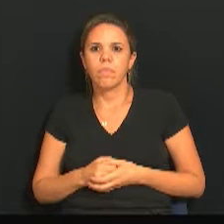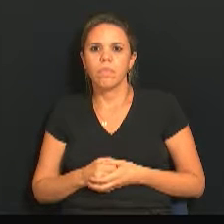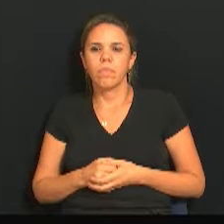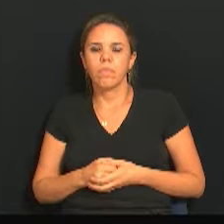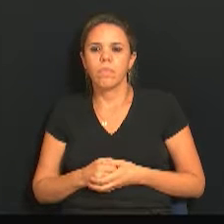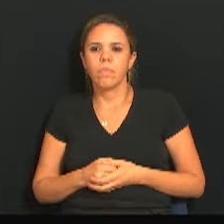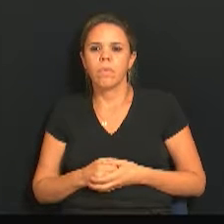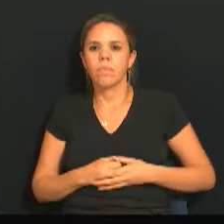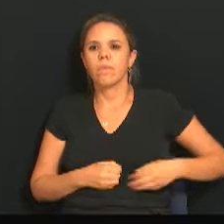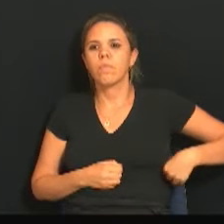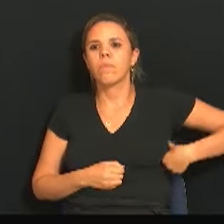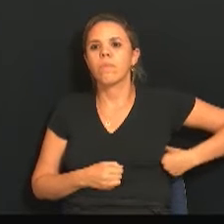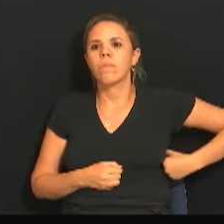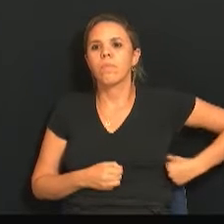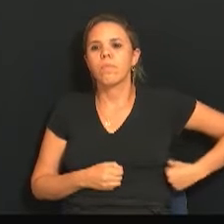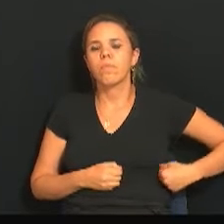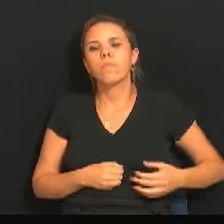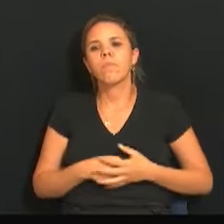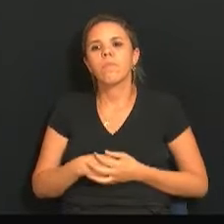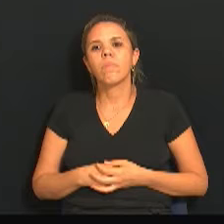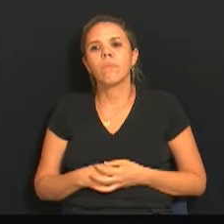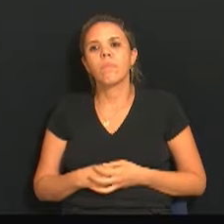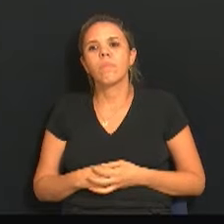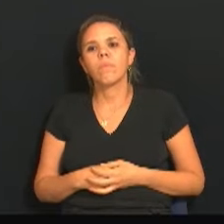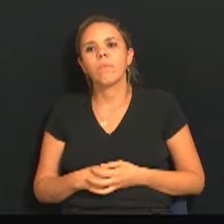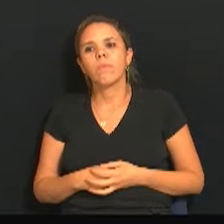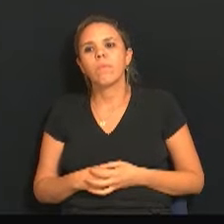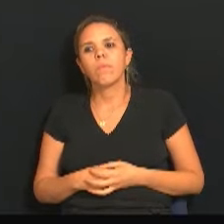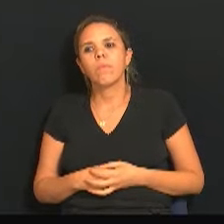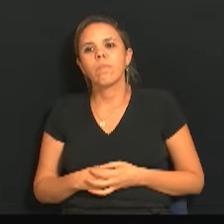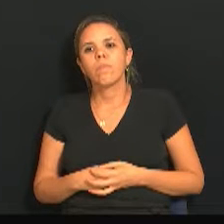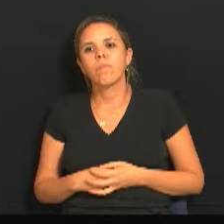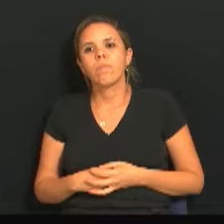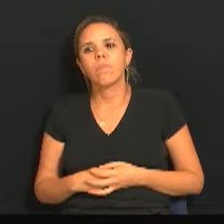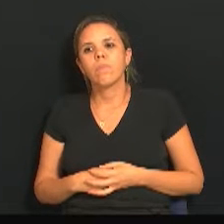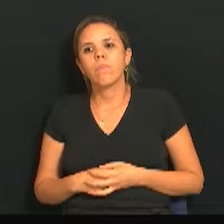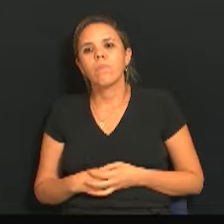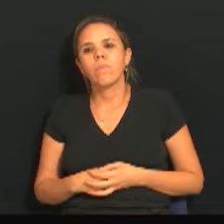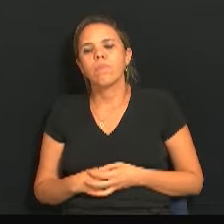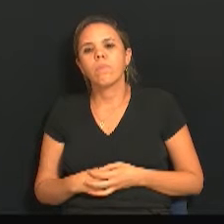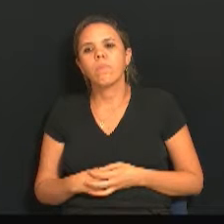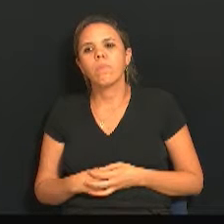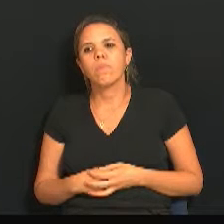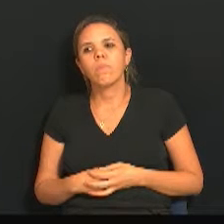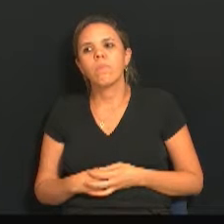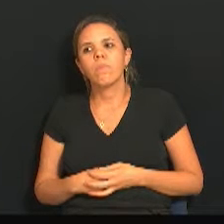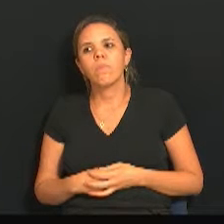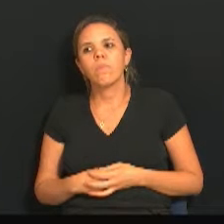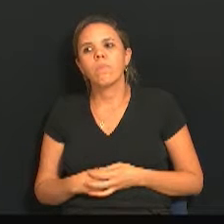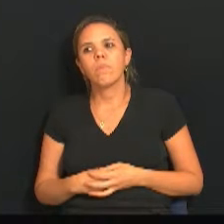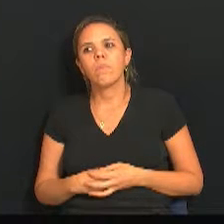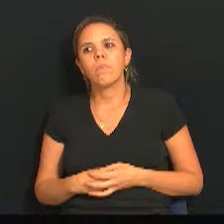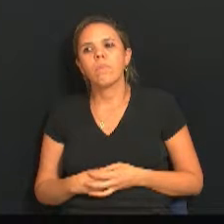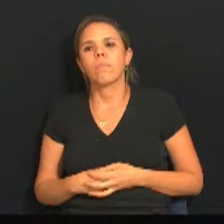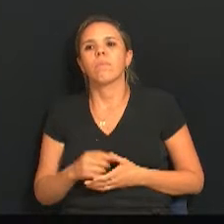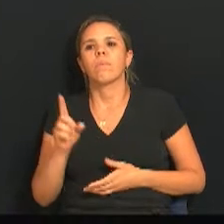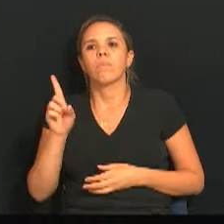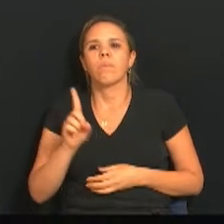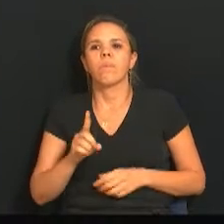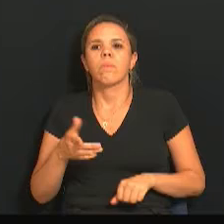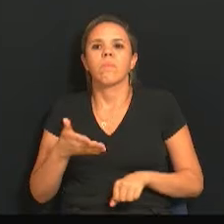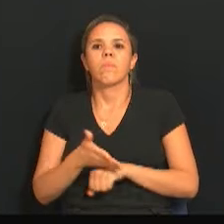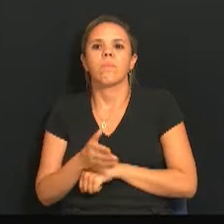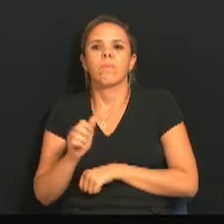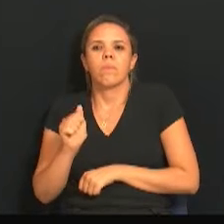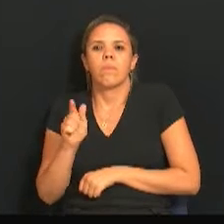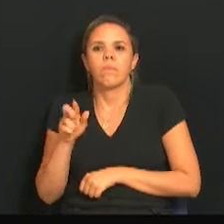Também vão poder estar junto com a gente aqui, e devem estar chegando e entrando, Adriana Flores,